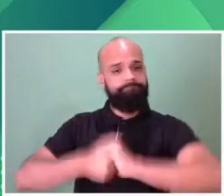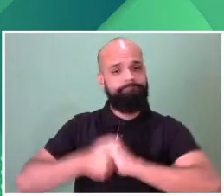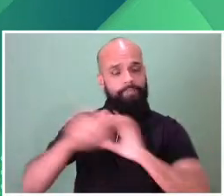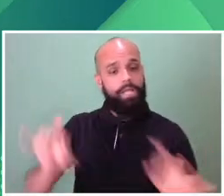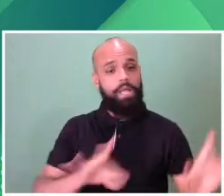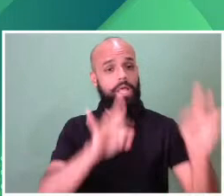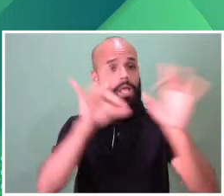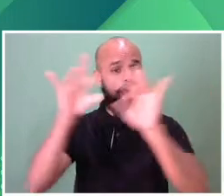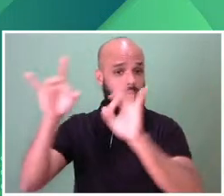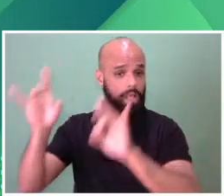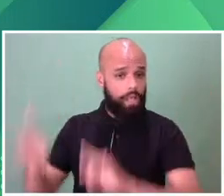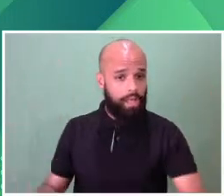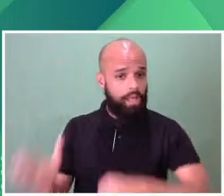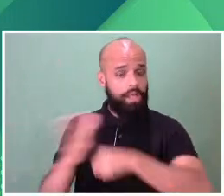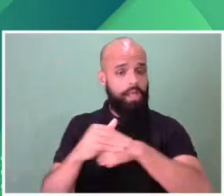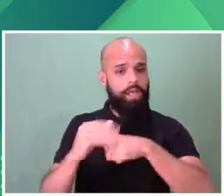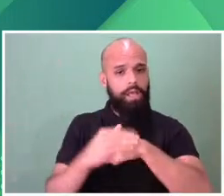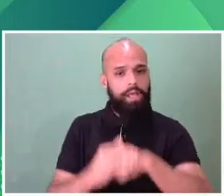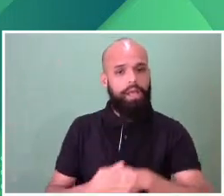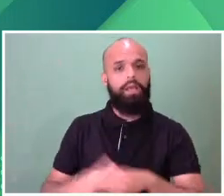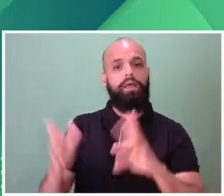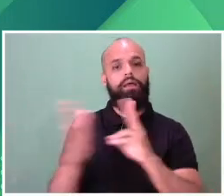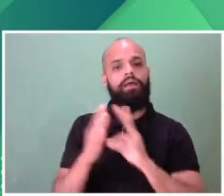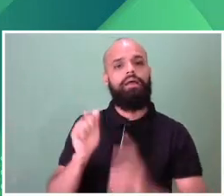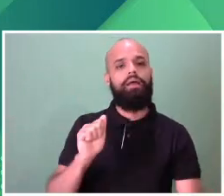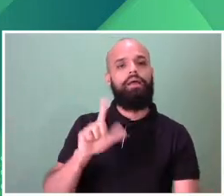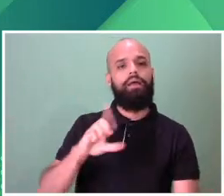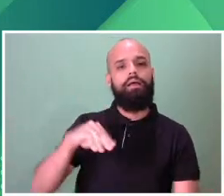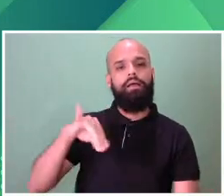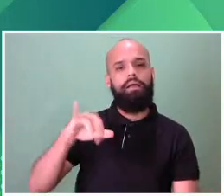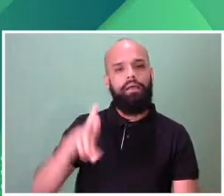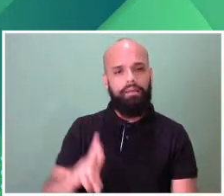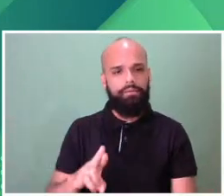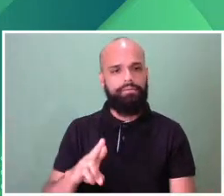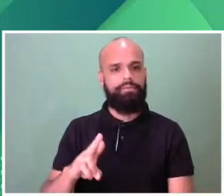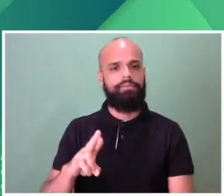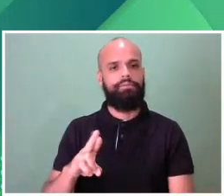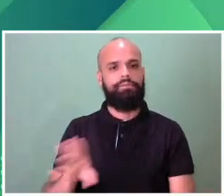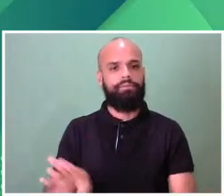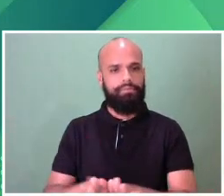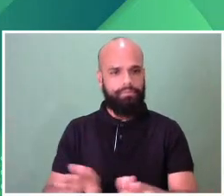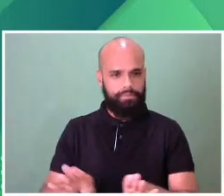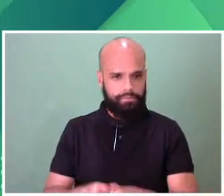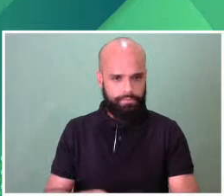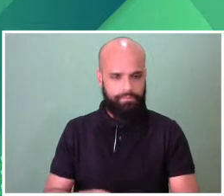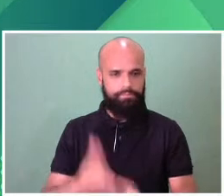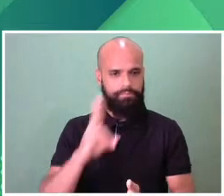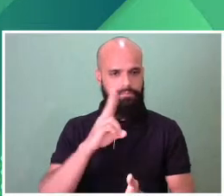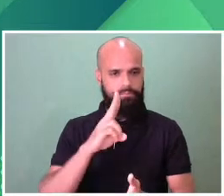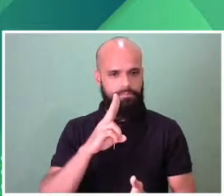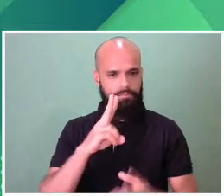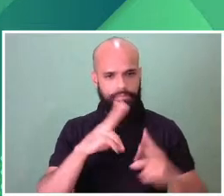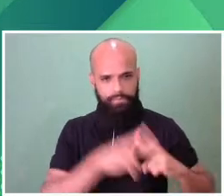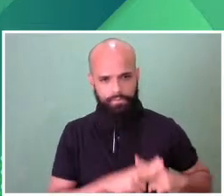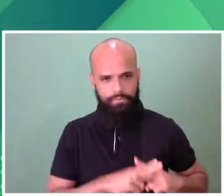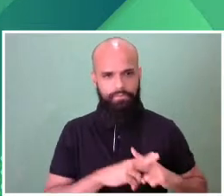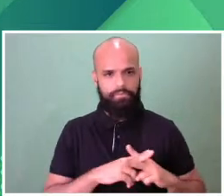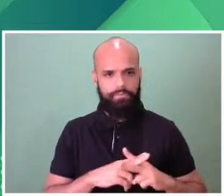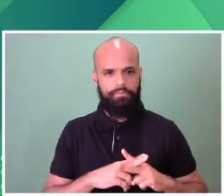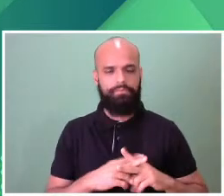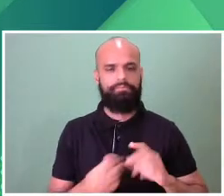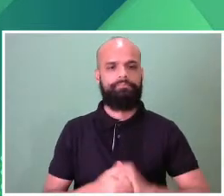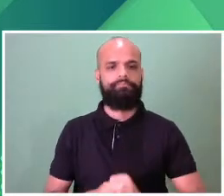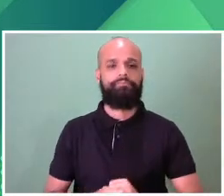ao nosso queridíssimo Almir Suruí, nosso doutor honoris causa da Universidade Federal de Rondônia, com o título de